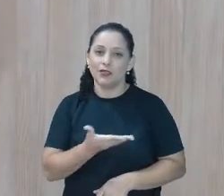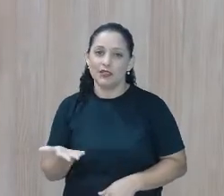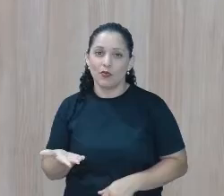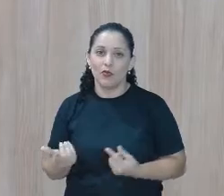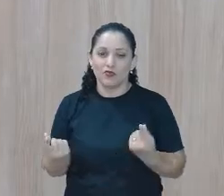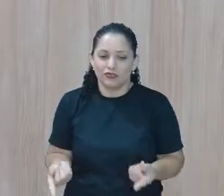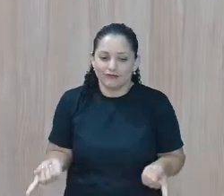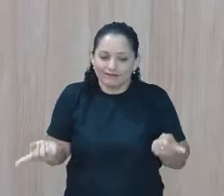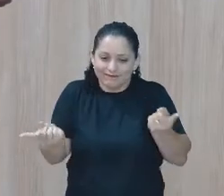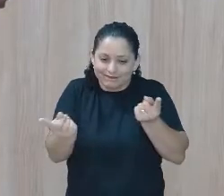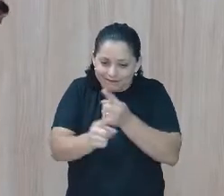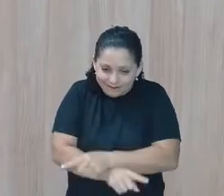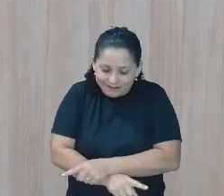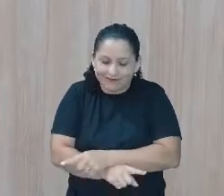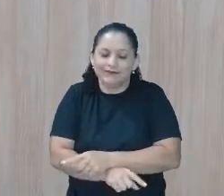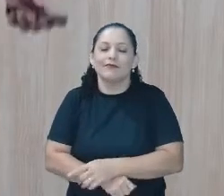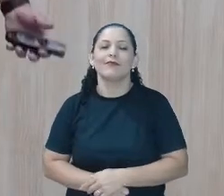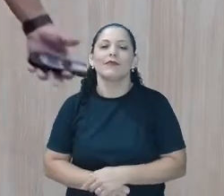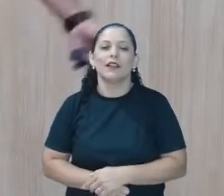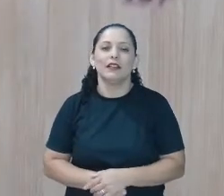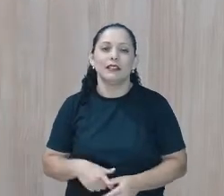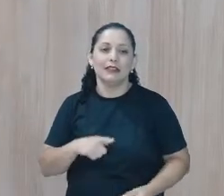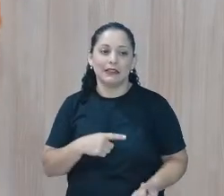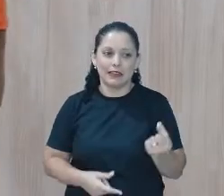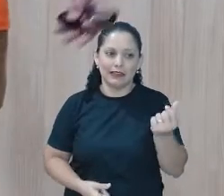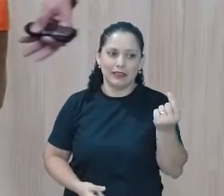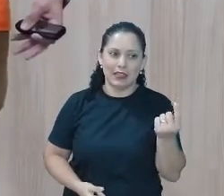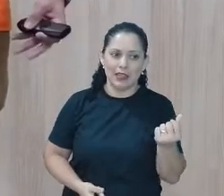grandezas inversamente proporcionais. Se eu coloco mais